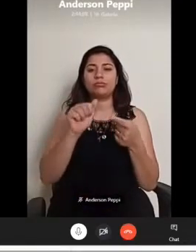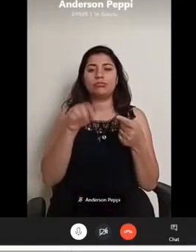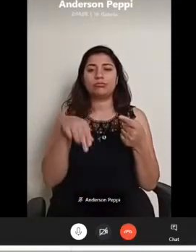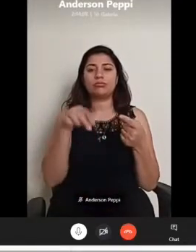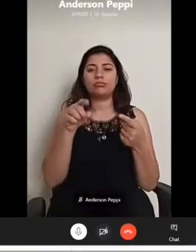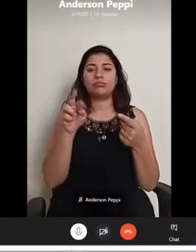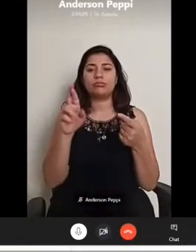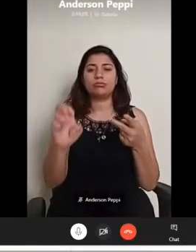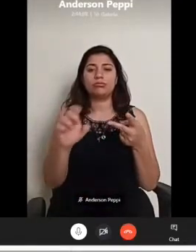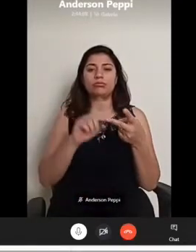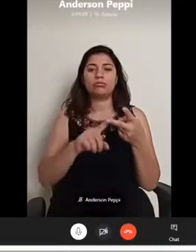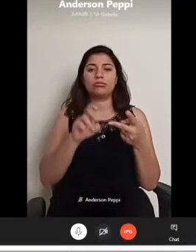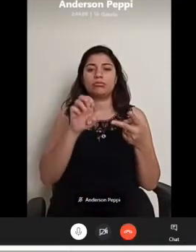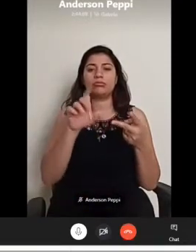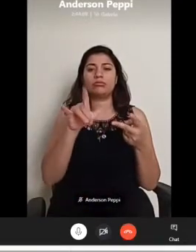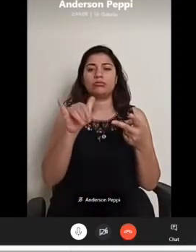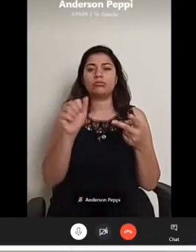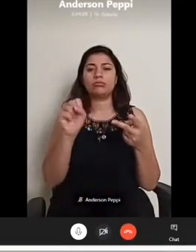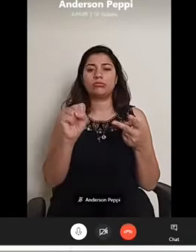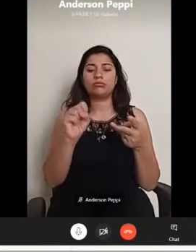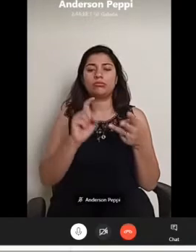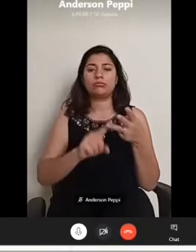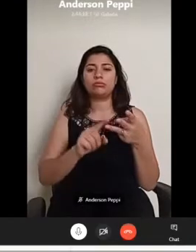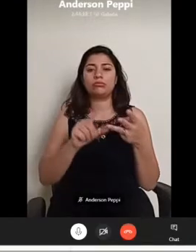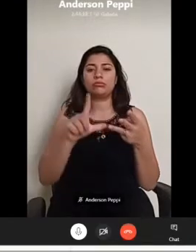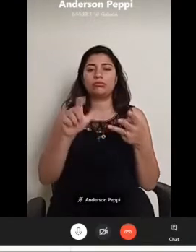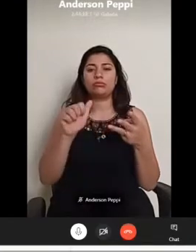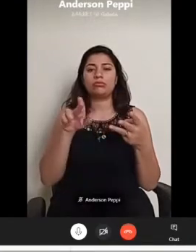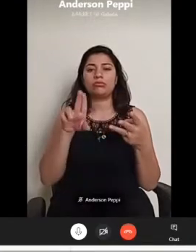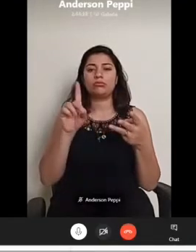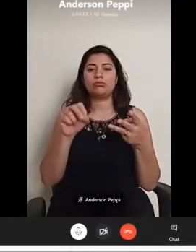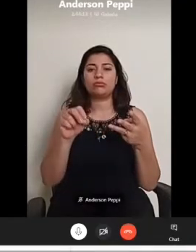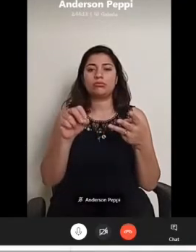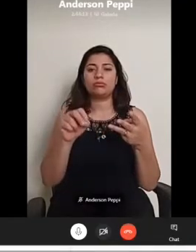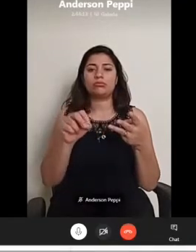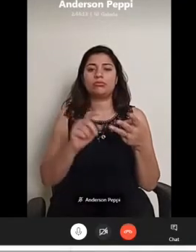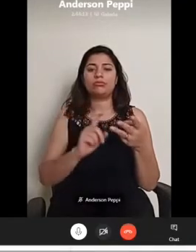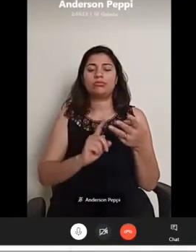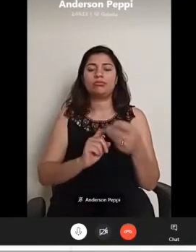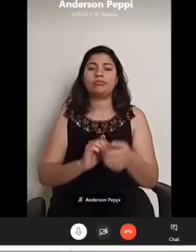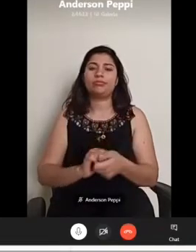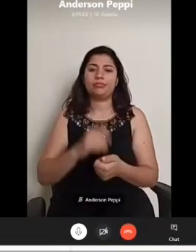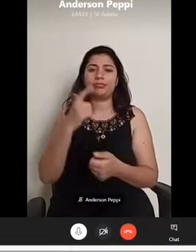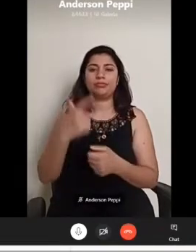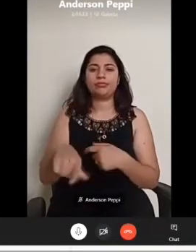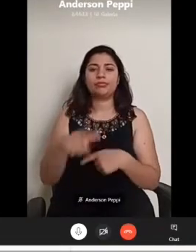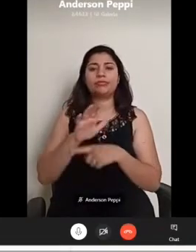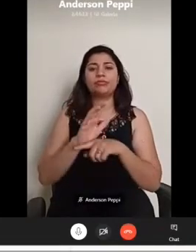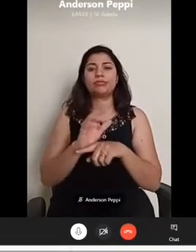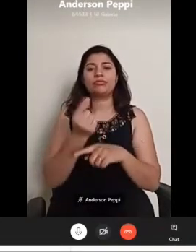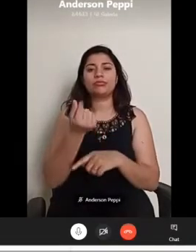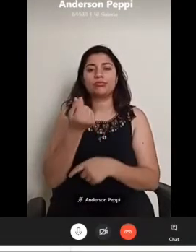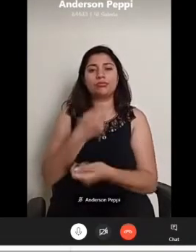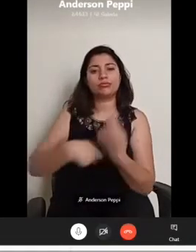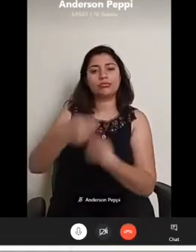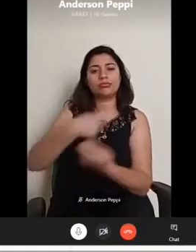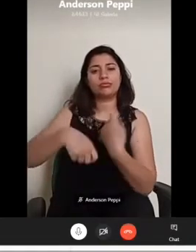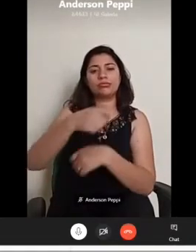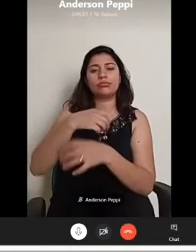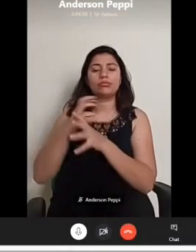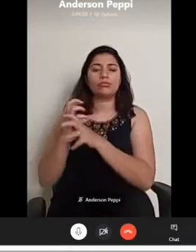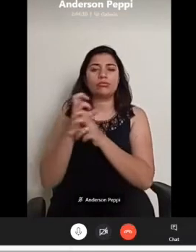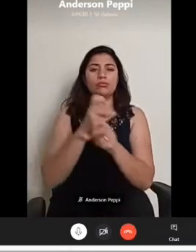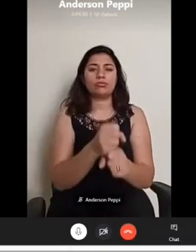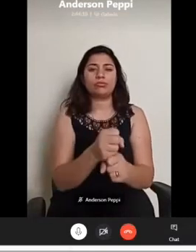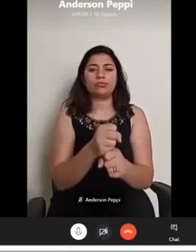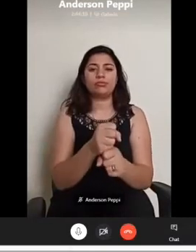Sleiman e Laudo Gomes da Silva. Comissão de Orçamento, Finanças e Contabilidade. Vereadores Elias